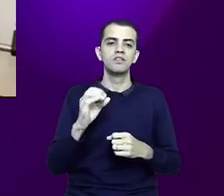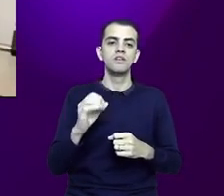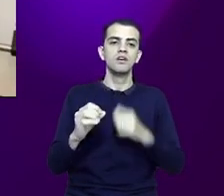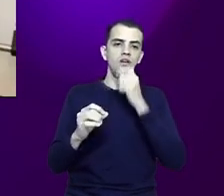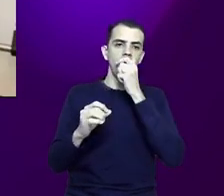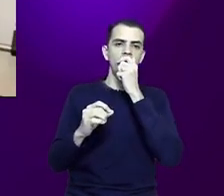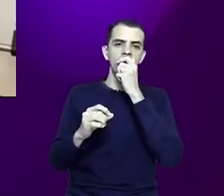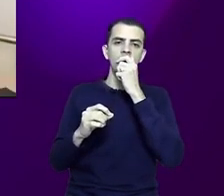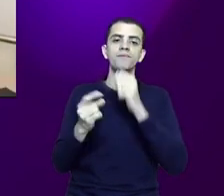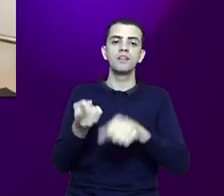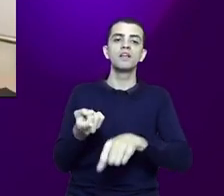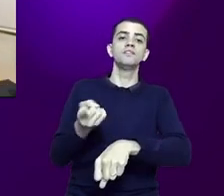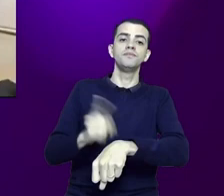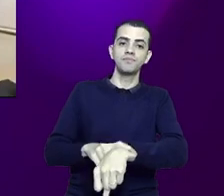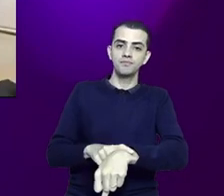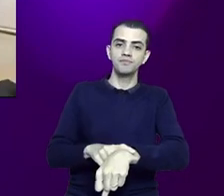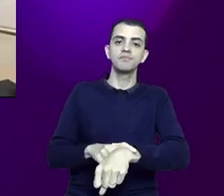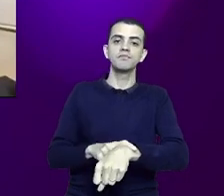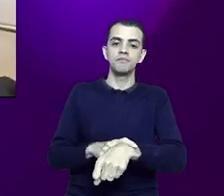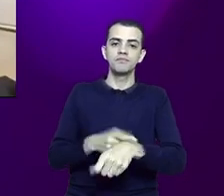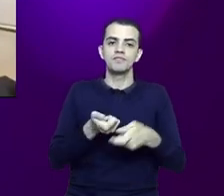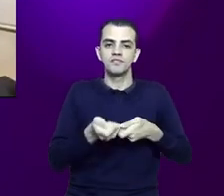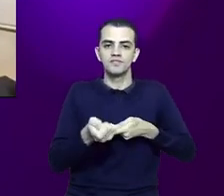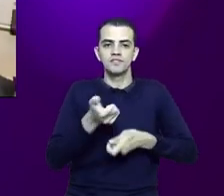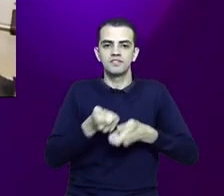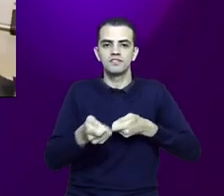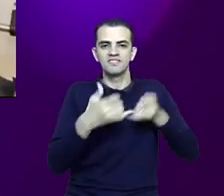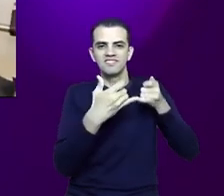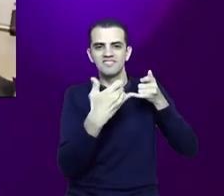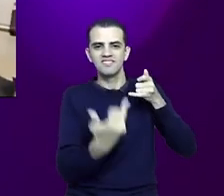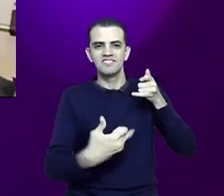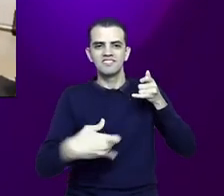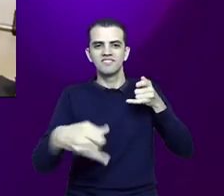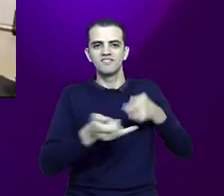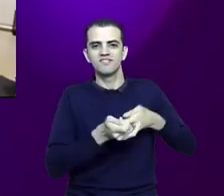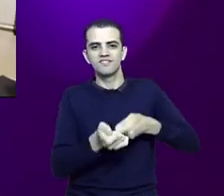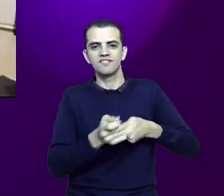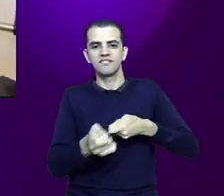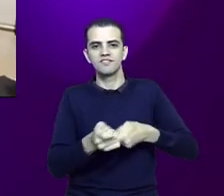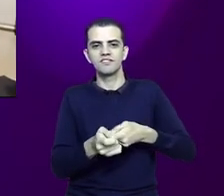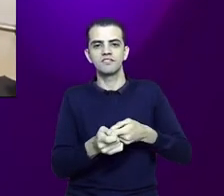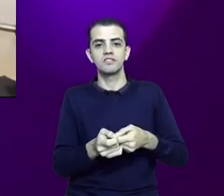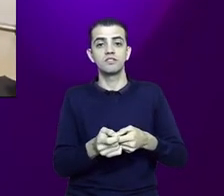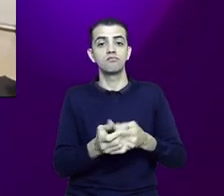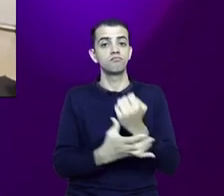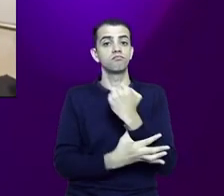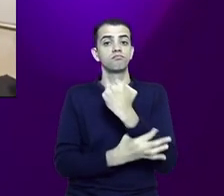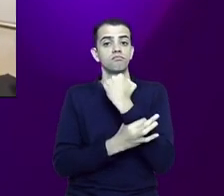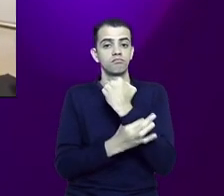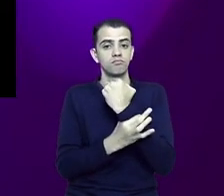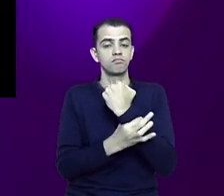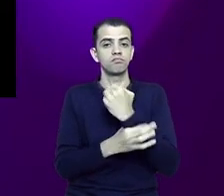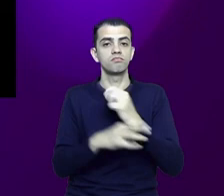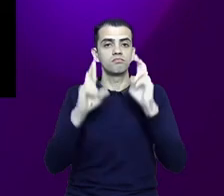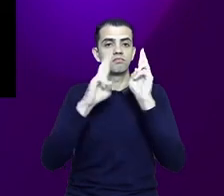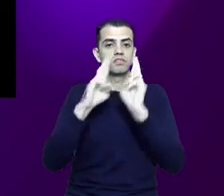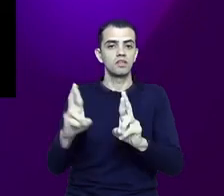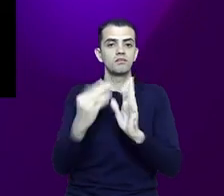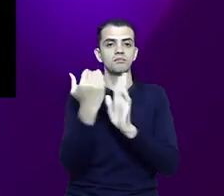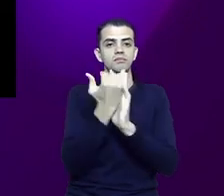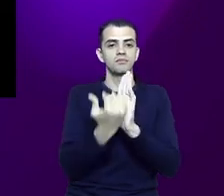são as imagens já do fio sendo posicionado nos corredores de segurança, respeitando o componente